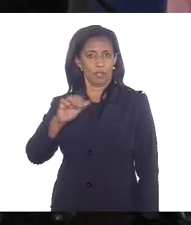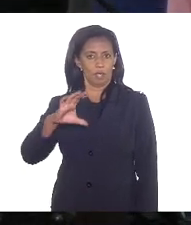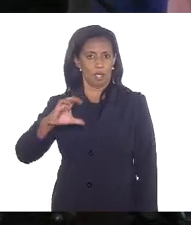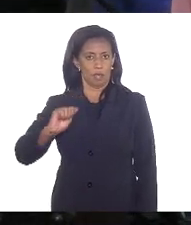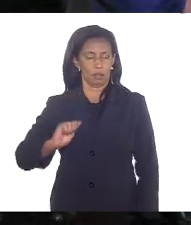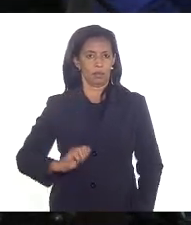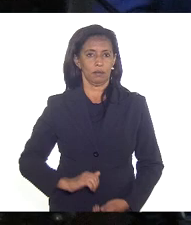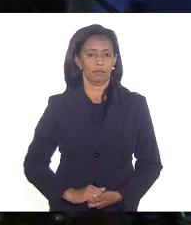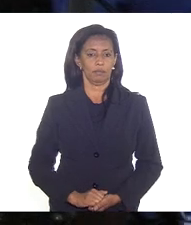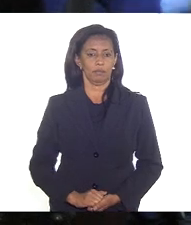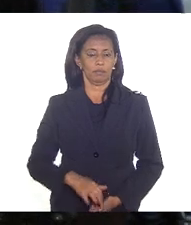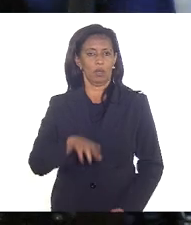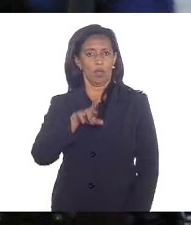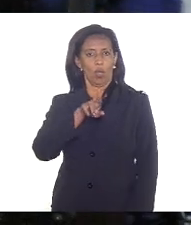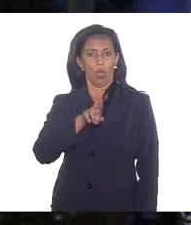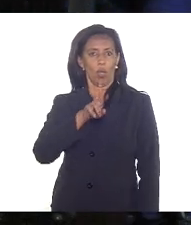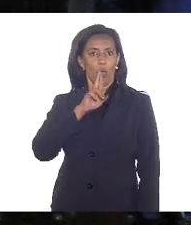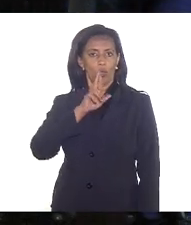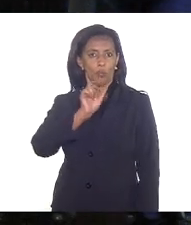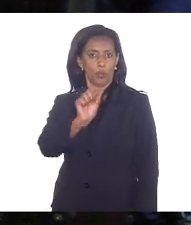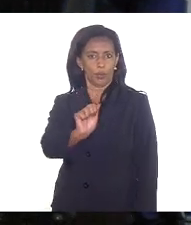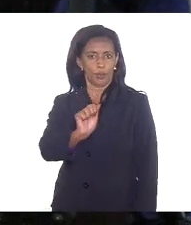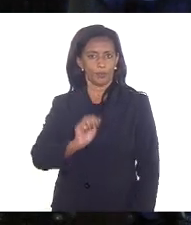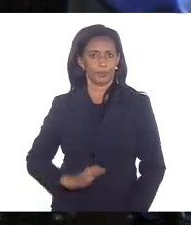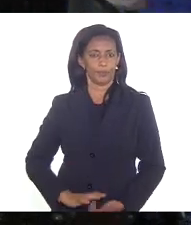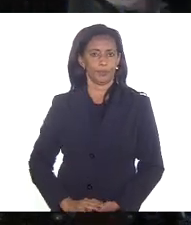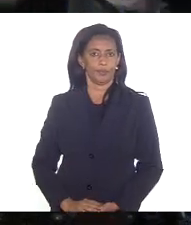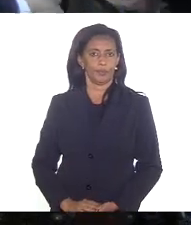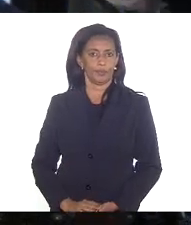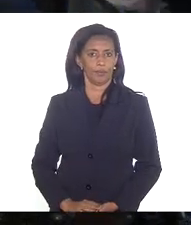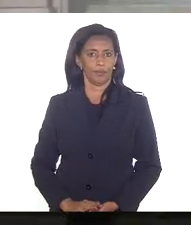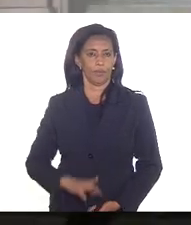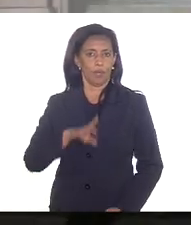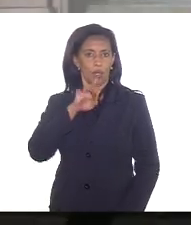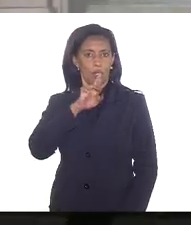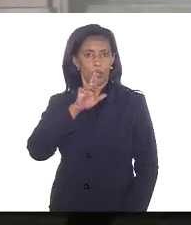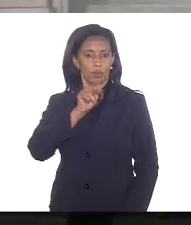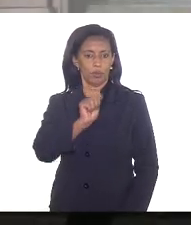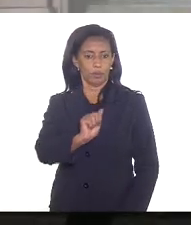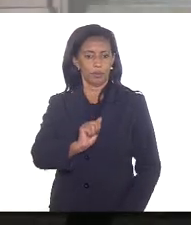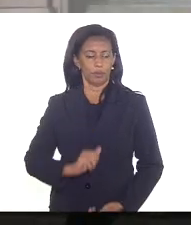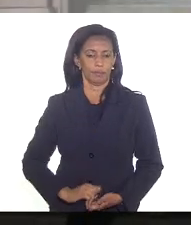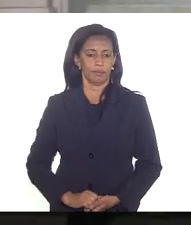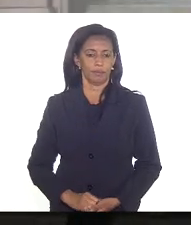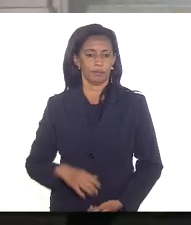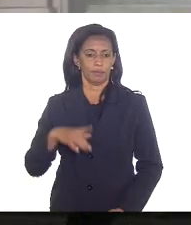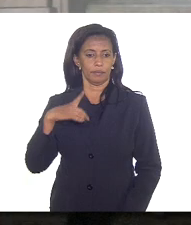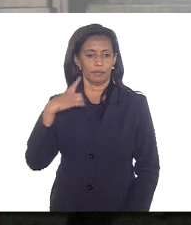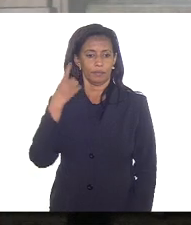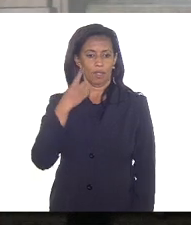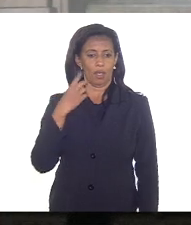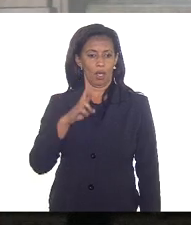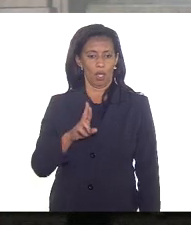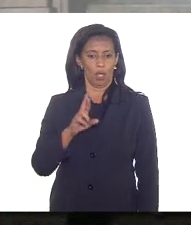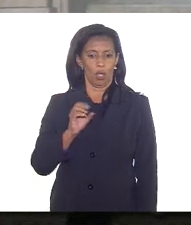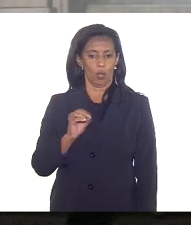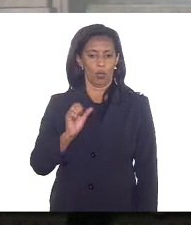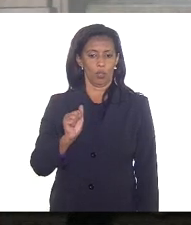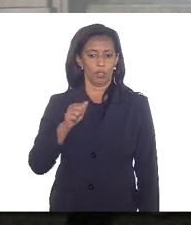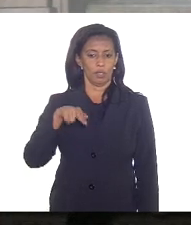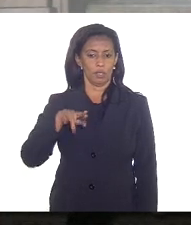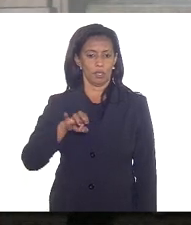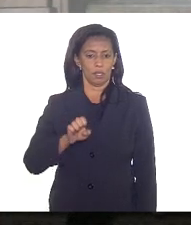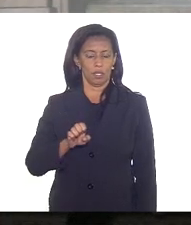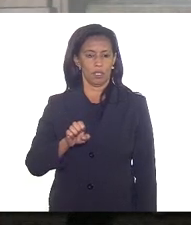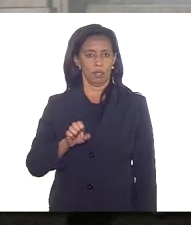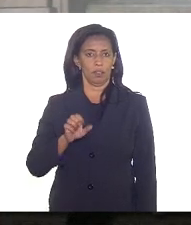Zaca Deputado Rodrigo Amorim Deputado Rodrigo Amorim deputada Rosane Félix